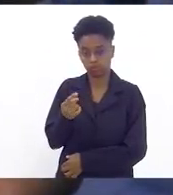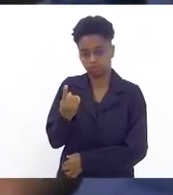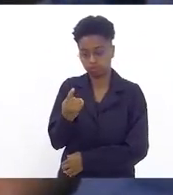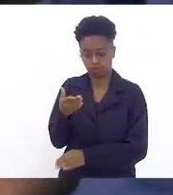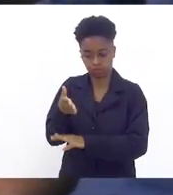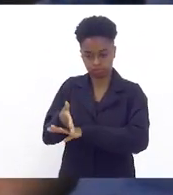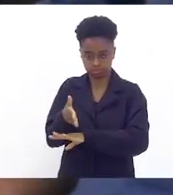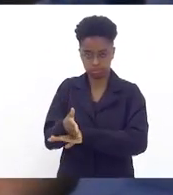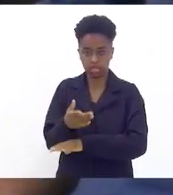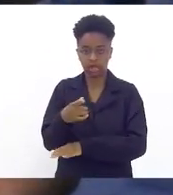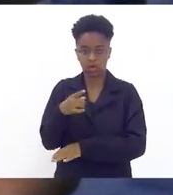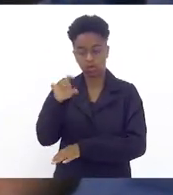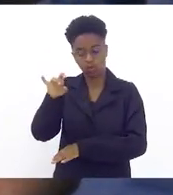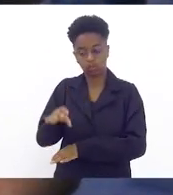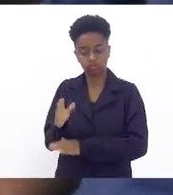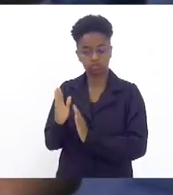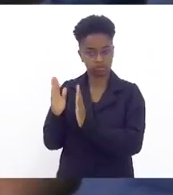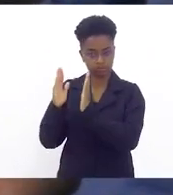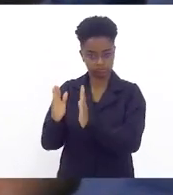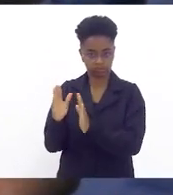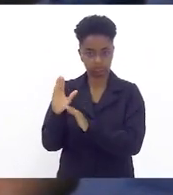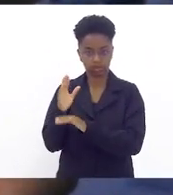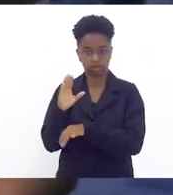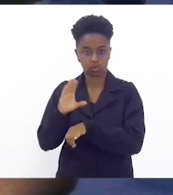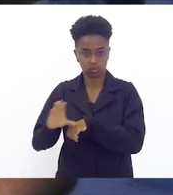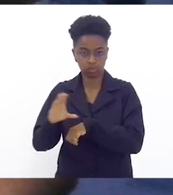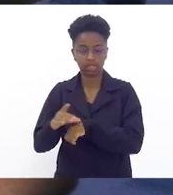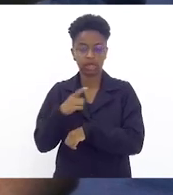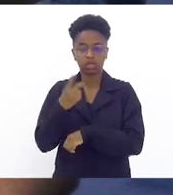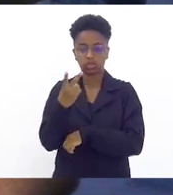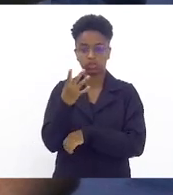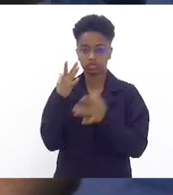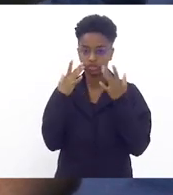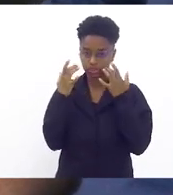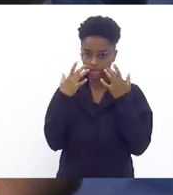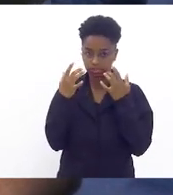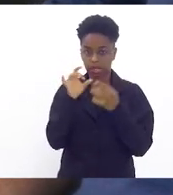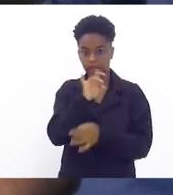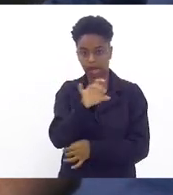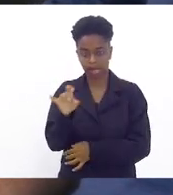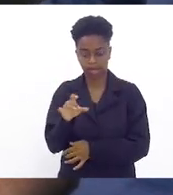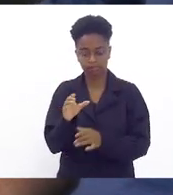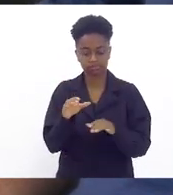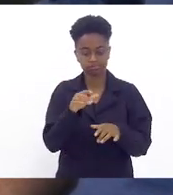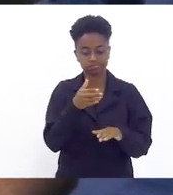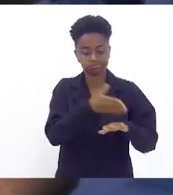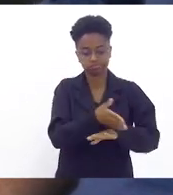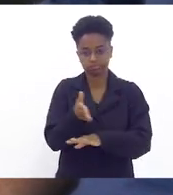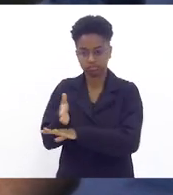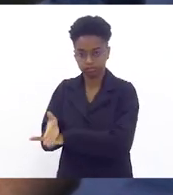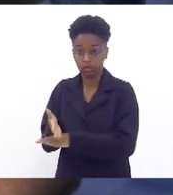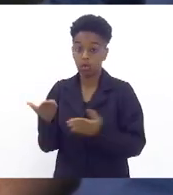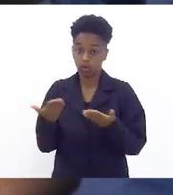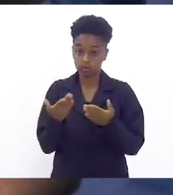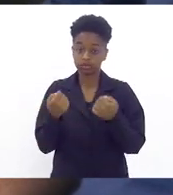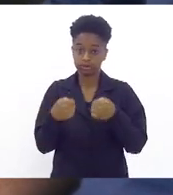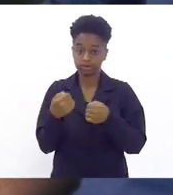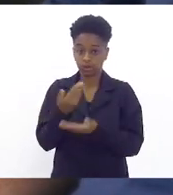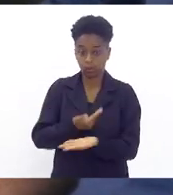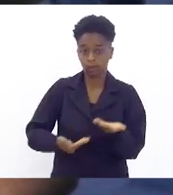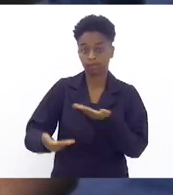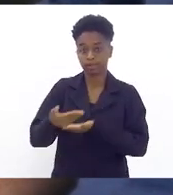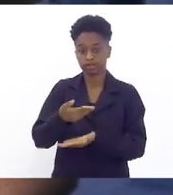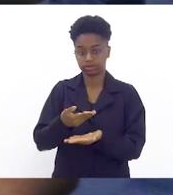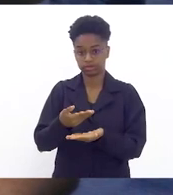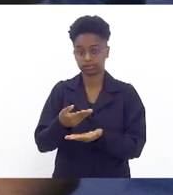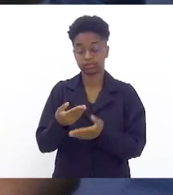a gente tem a gente teria dois teatros né Cada turma estaria ocupando um teatro hoje a gente tem que dividir esse teatro